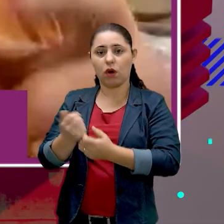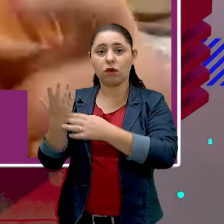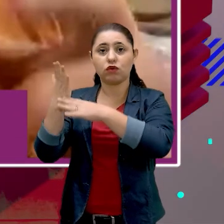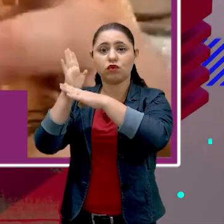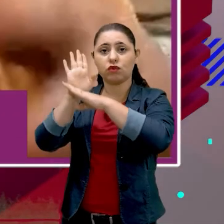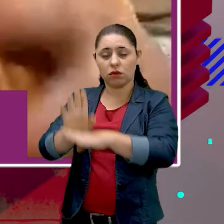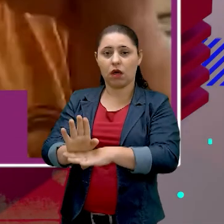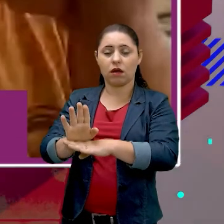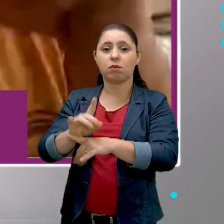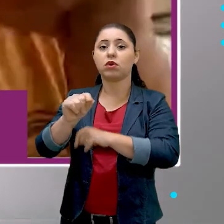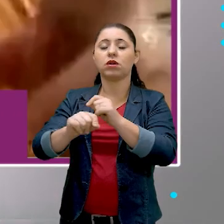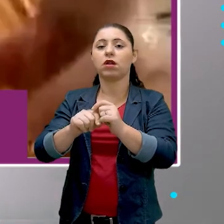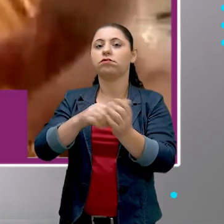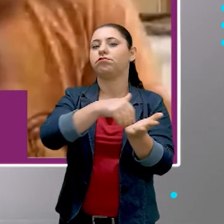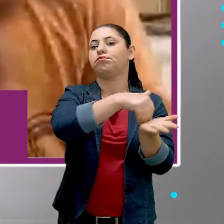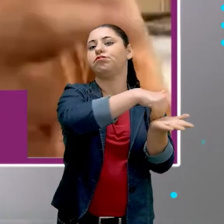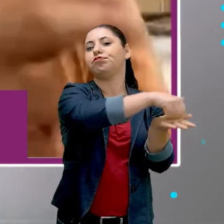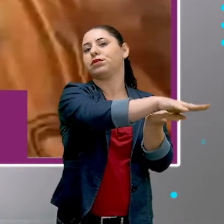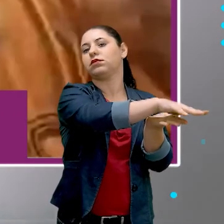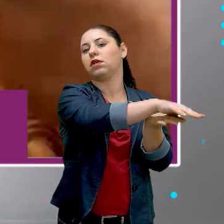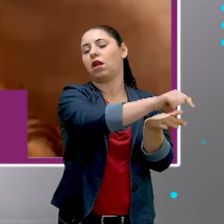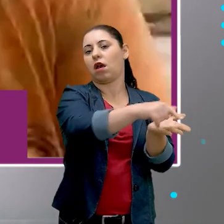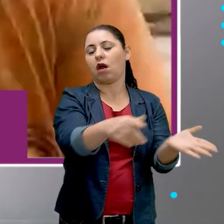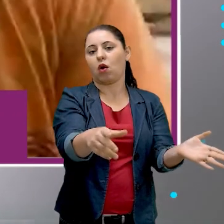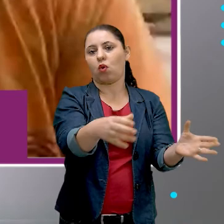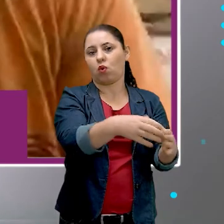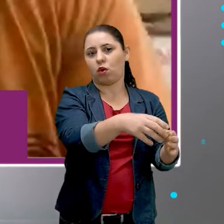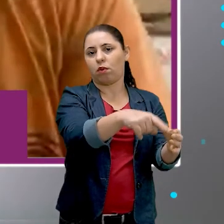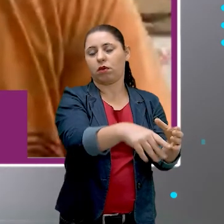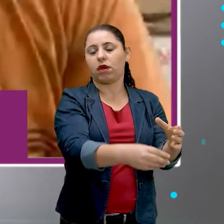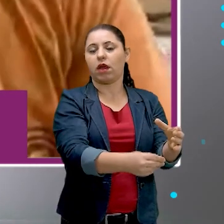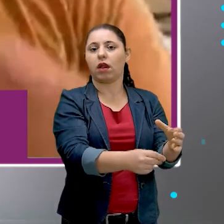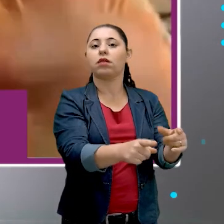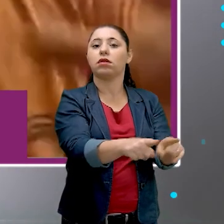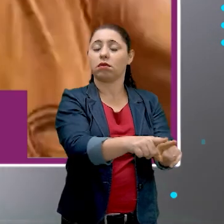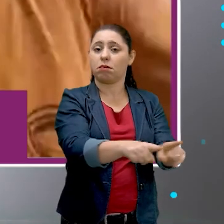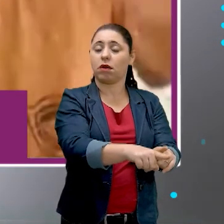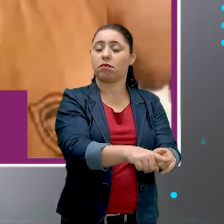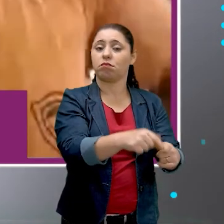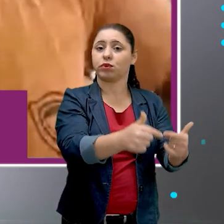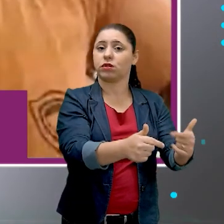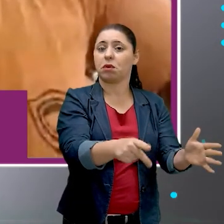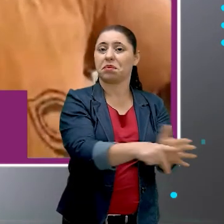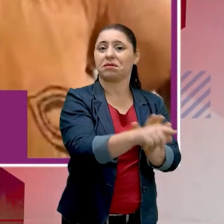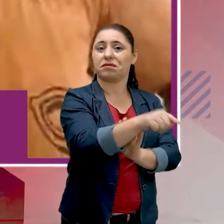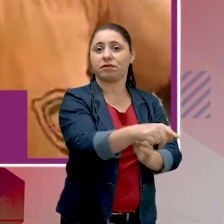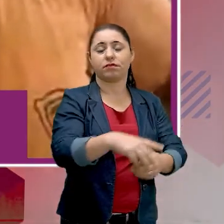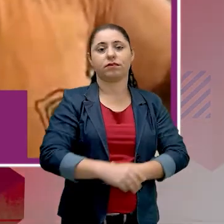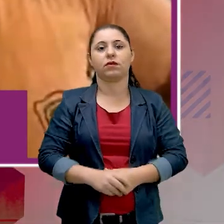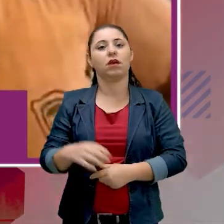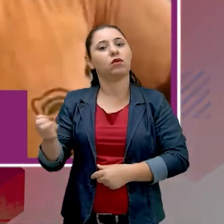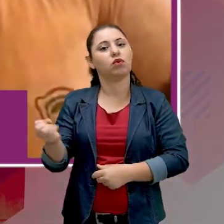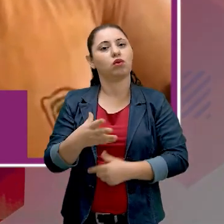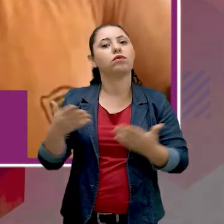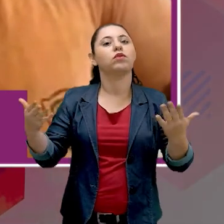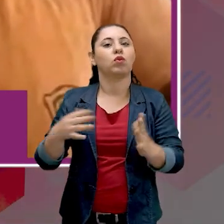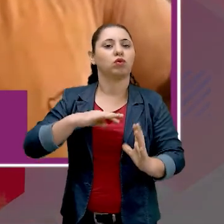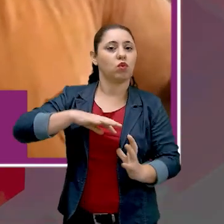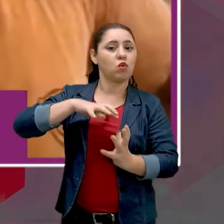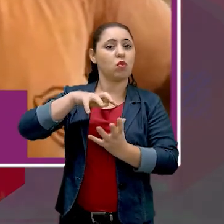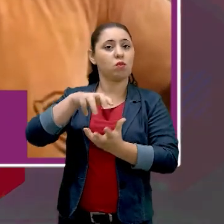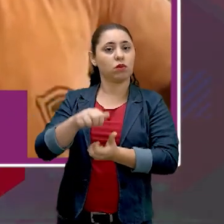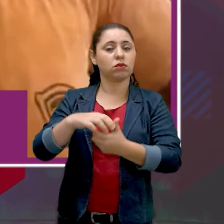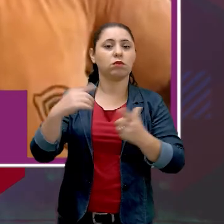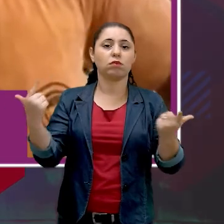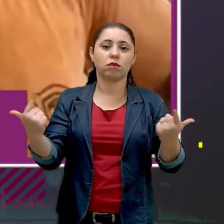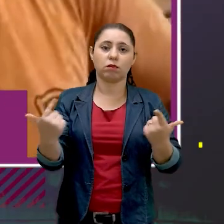para que a gente tenha uma exclusão desse autocrata, nesse regime que ele implanta. Então, isso é novo para nós. Novo que eu digo na atuação do